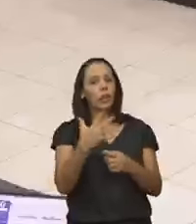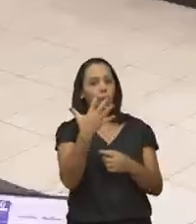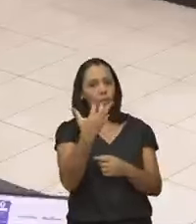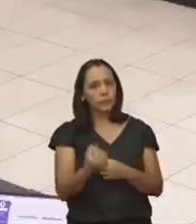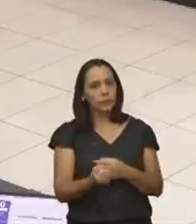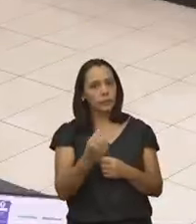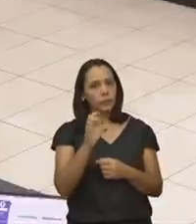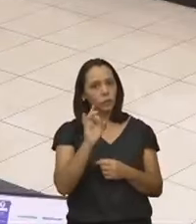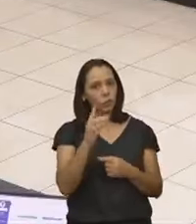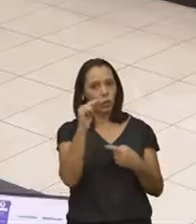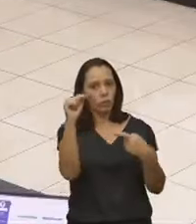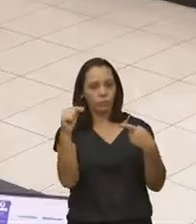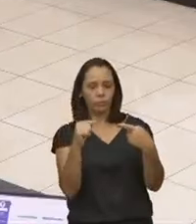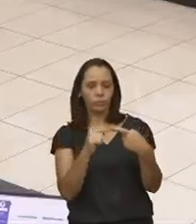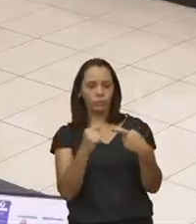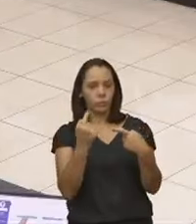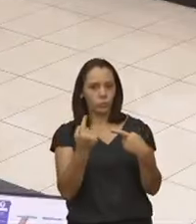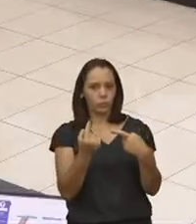Cadê